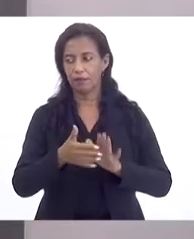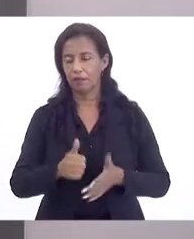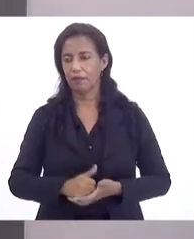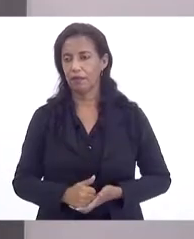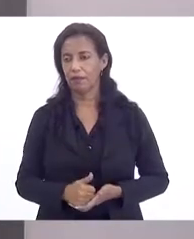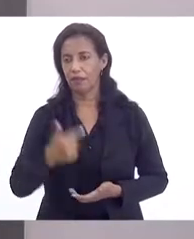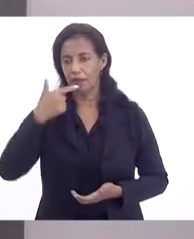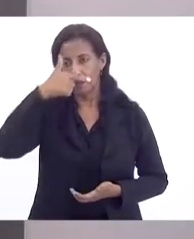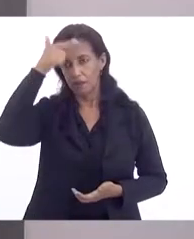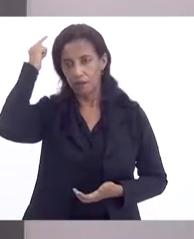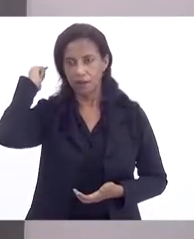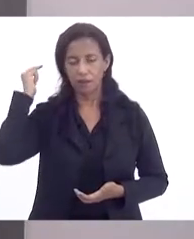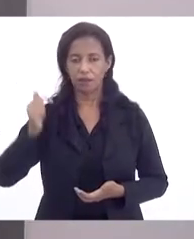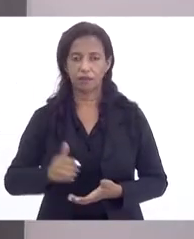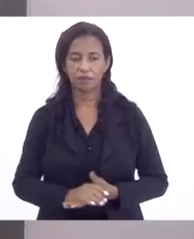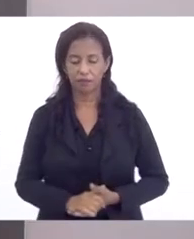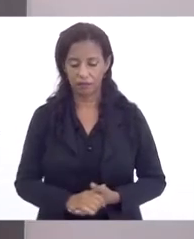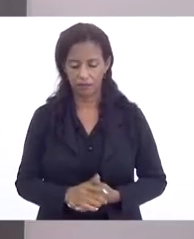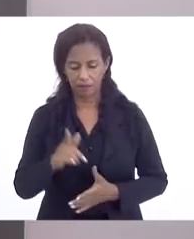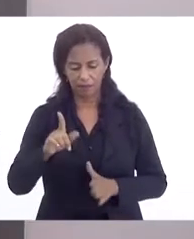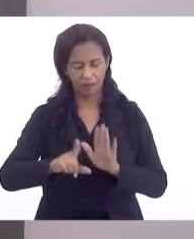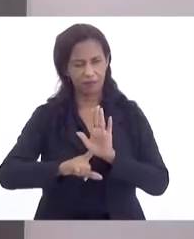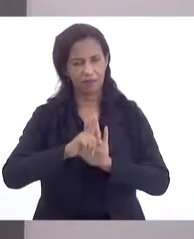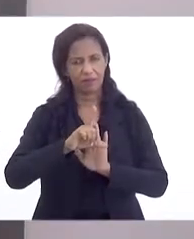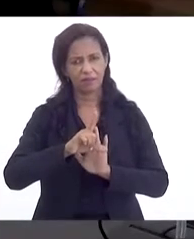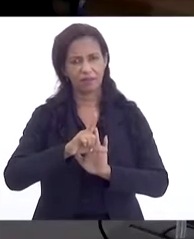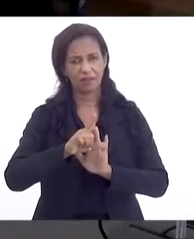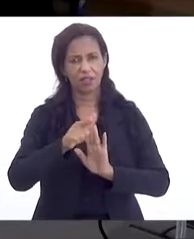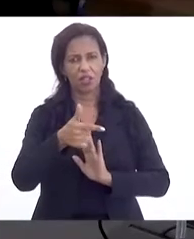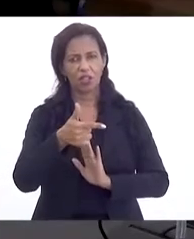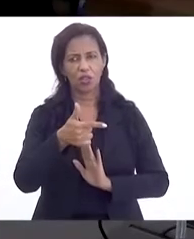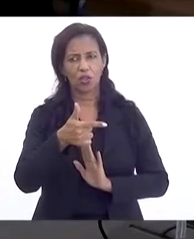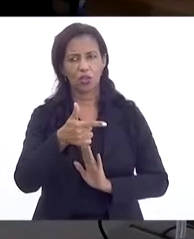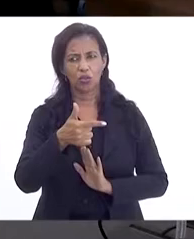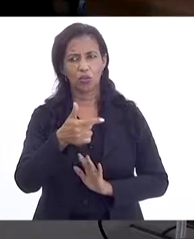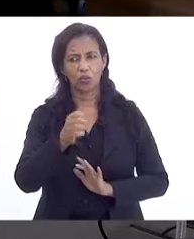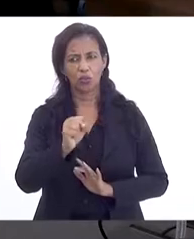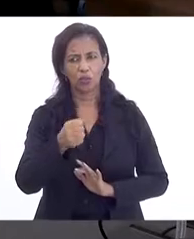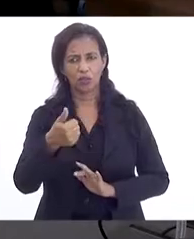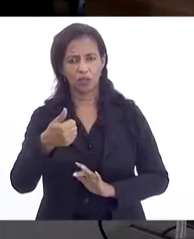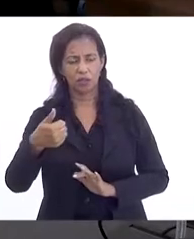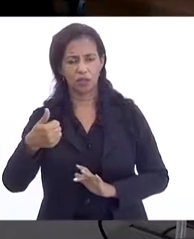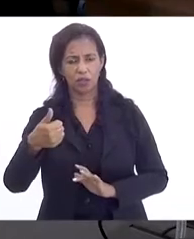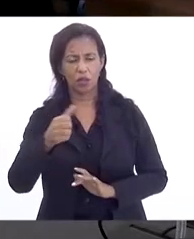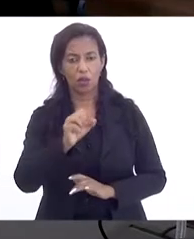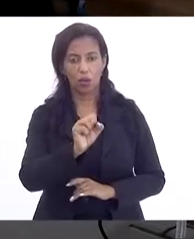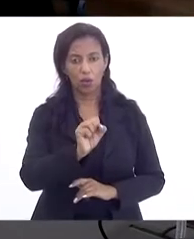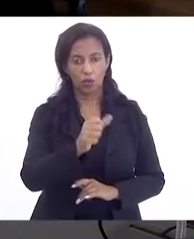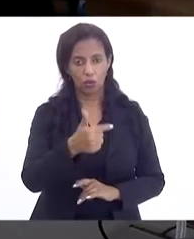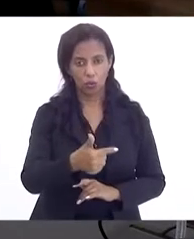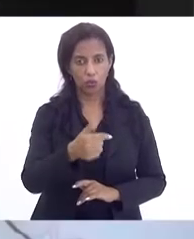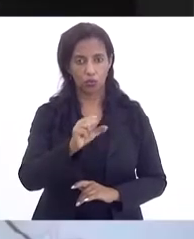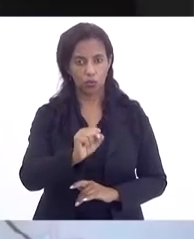Deputado Luiz Paulo. Essa lei, 2804, é a lei